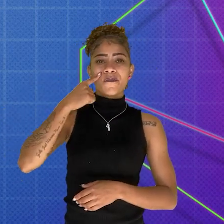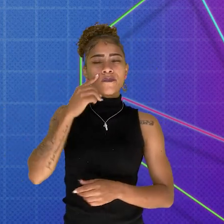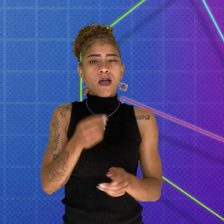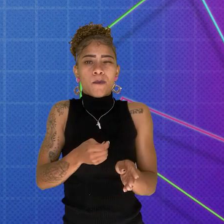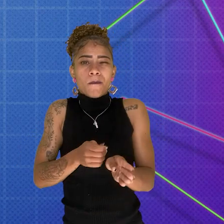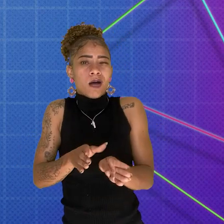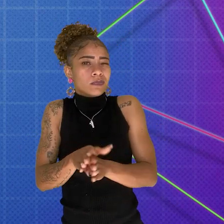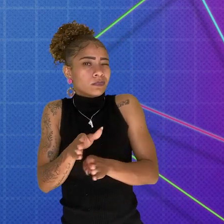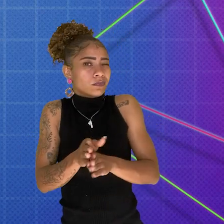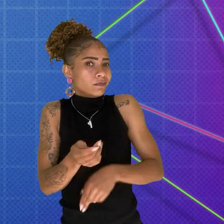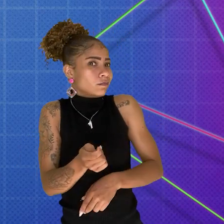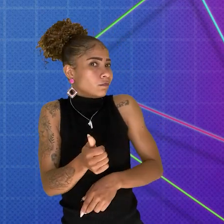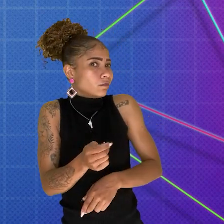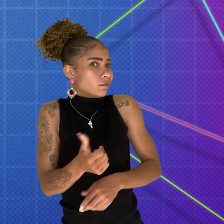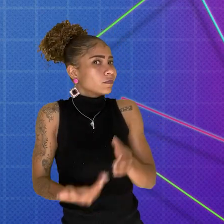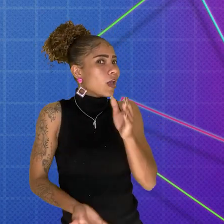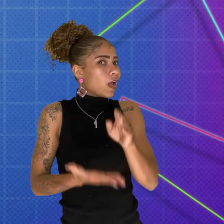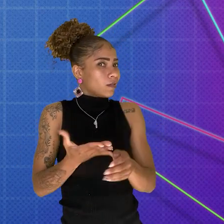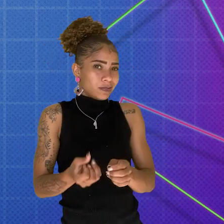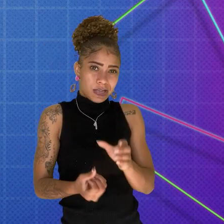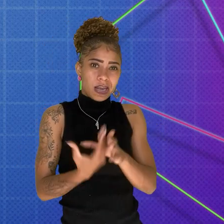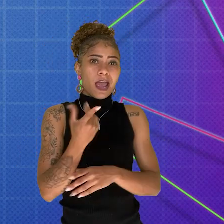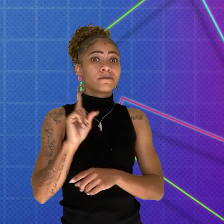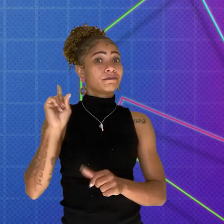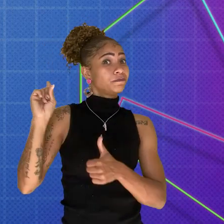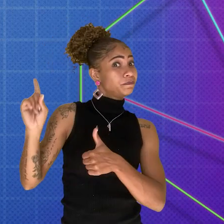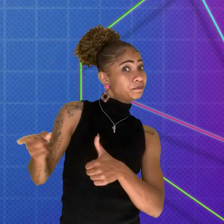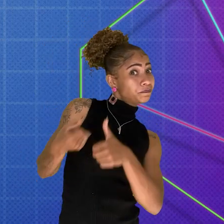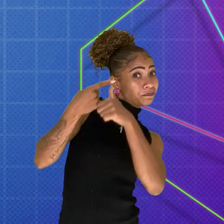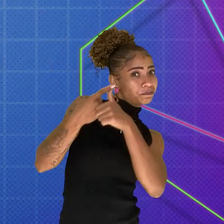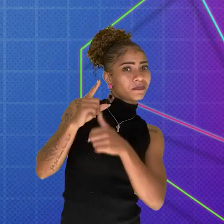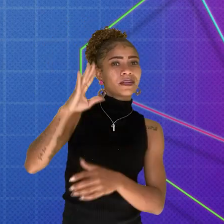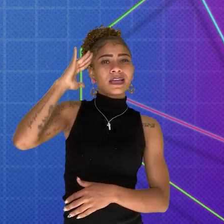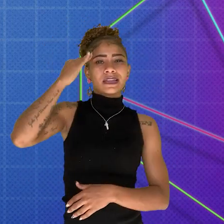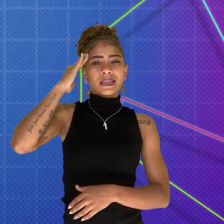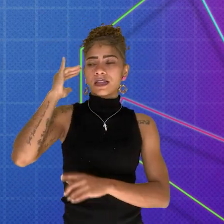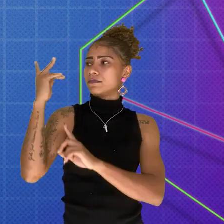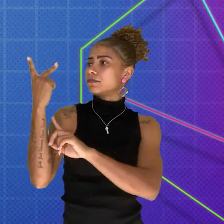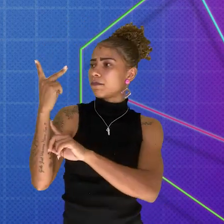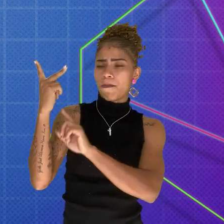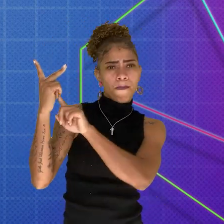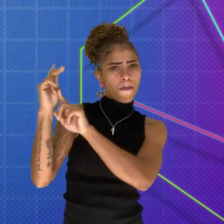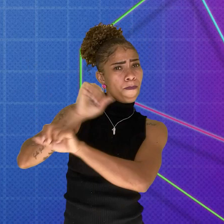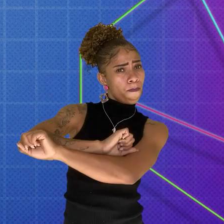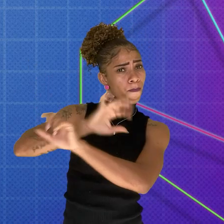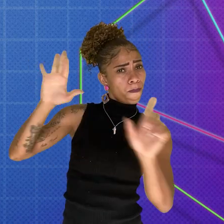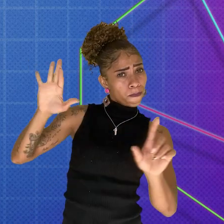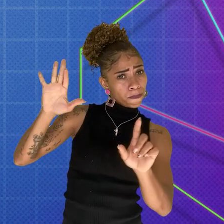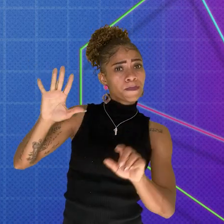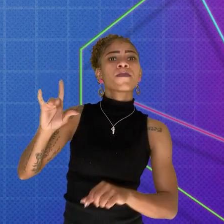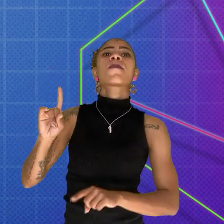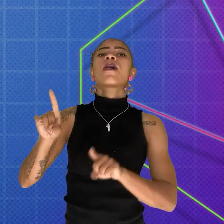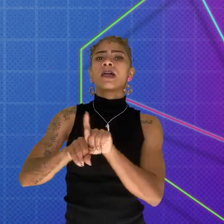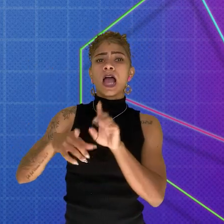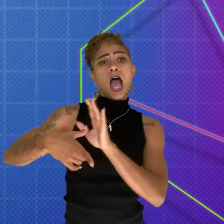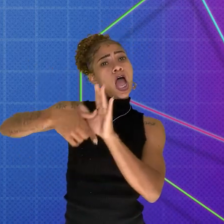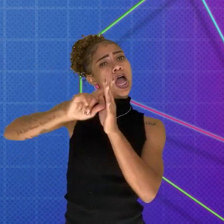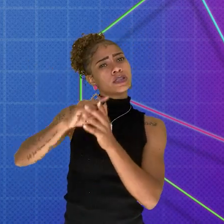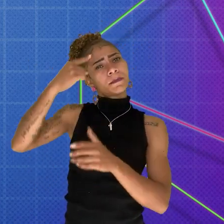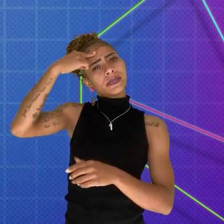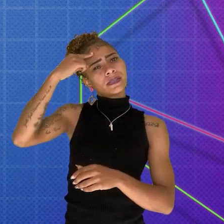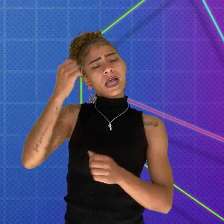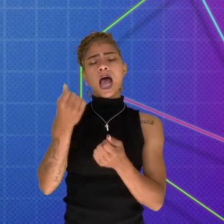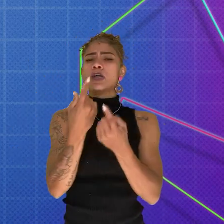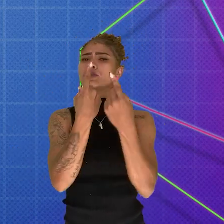Vamos ver algumas dicas para ajudá-lo a criar uma trilha sonora eficaz? Primeiro, compreenda a história e a atmosfera do jogo. Antes de